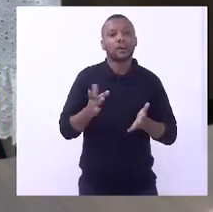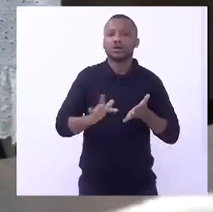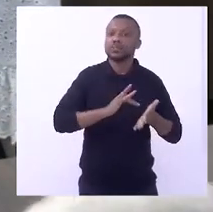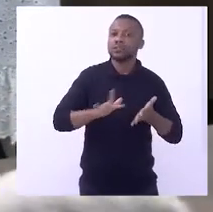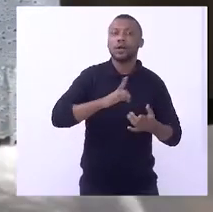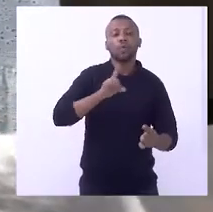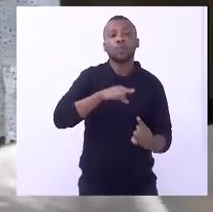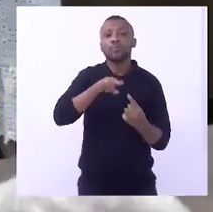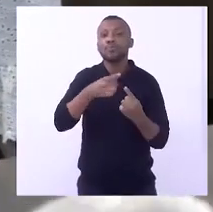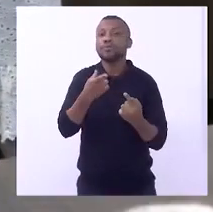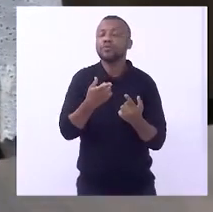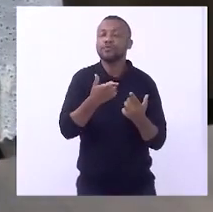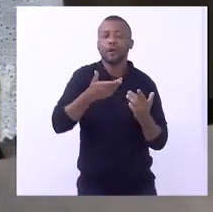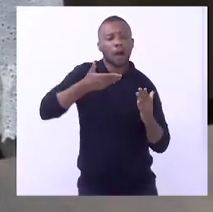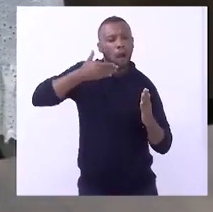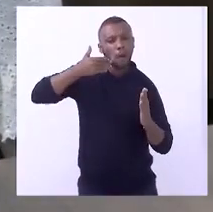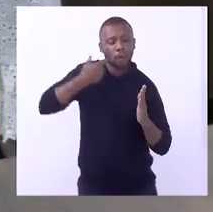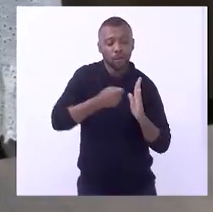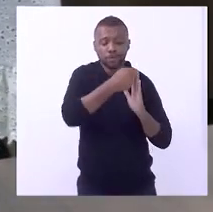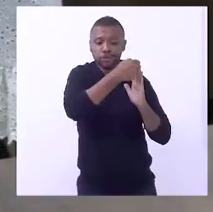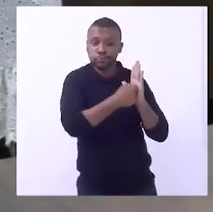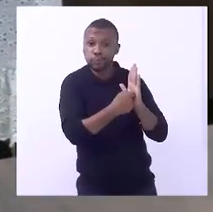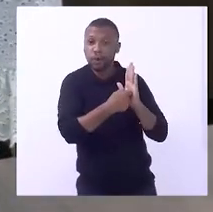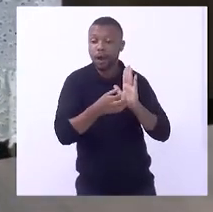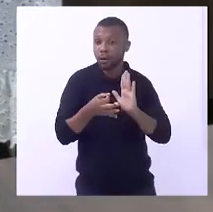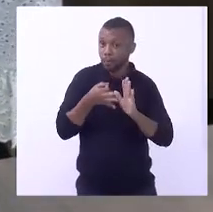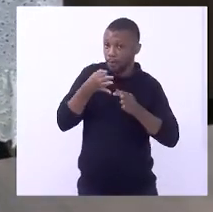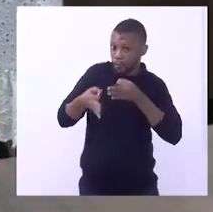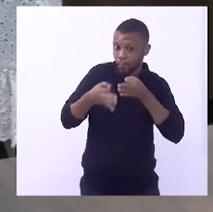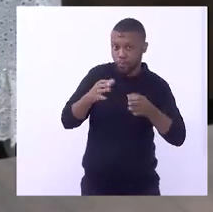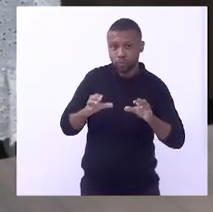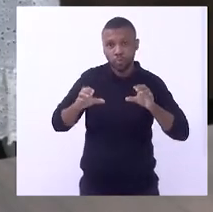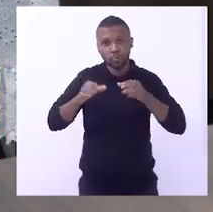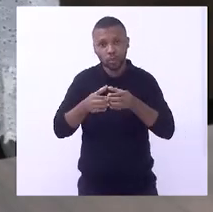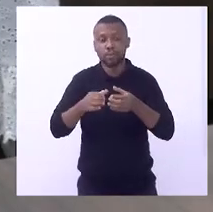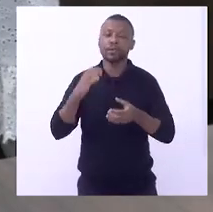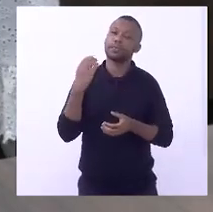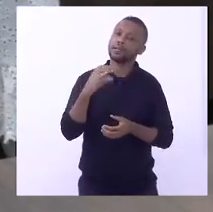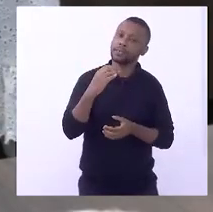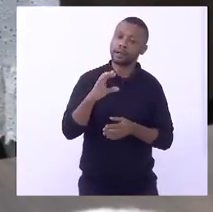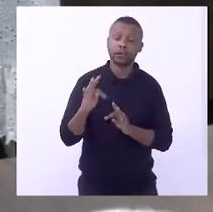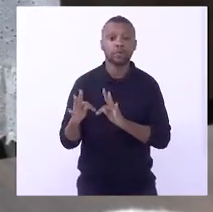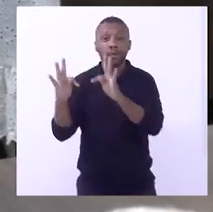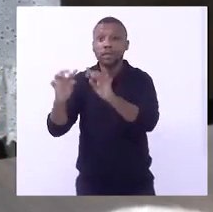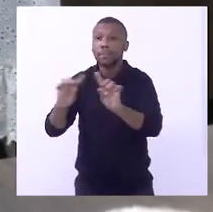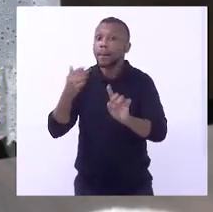objetivo de aprimorar a matéria, o parecer da Comissão de Ciência e Tecnologia é favorável com emendas.